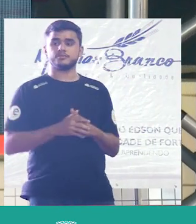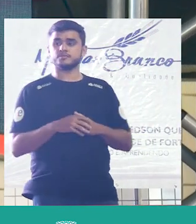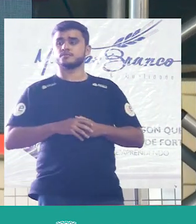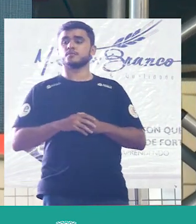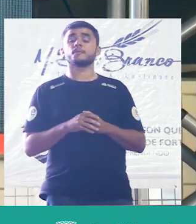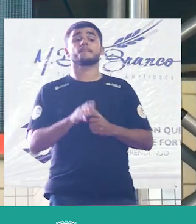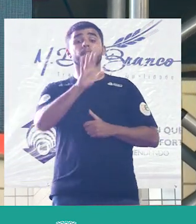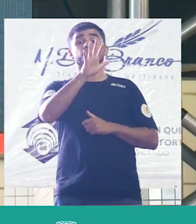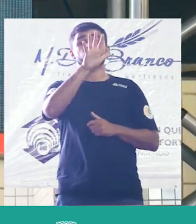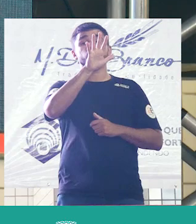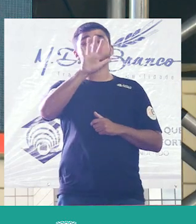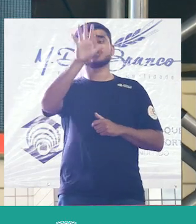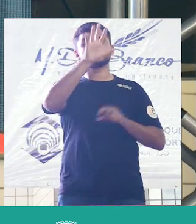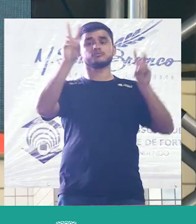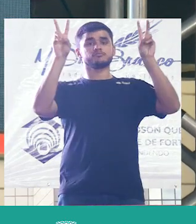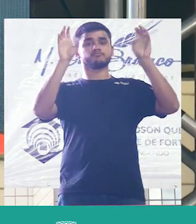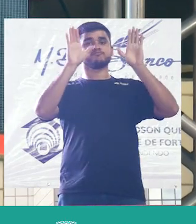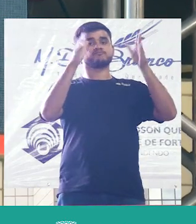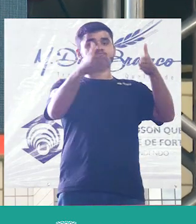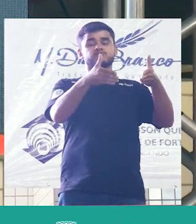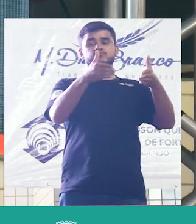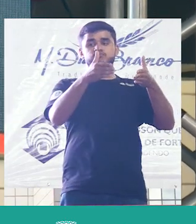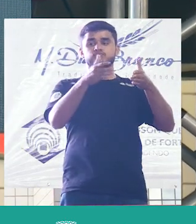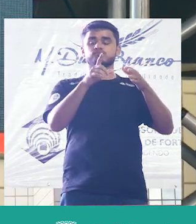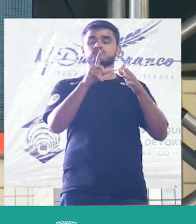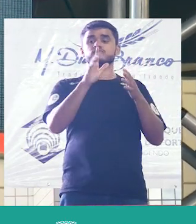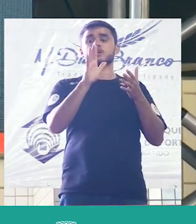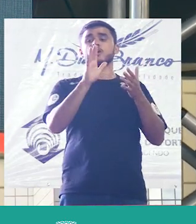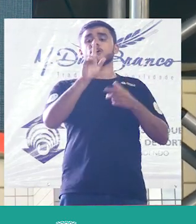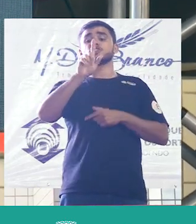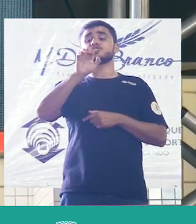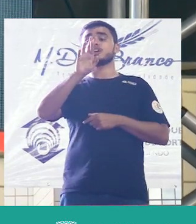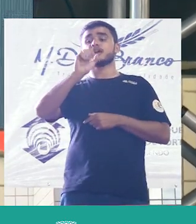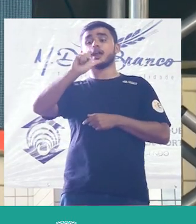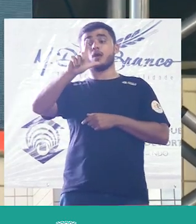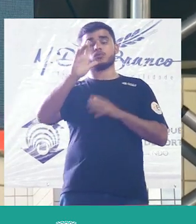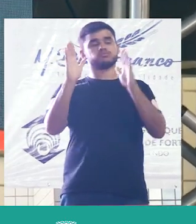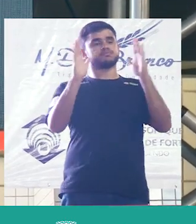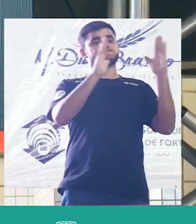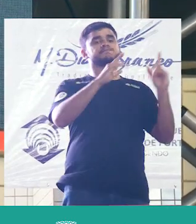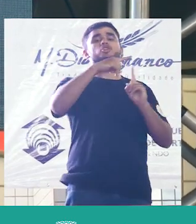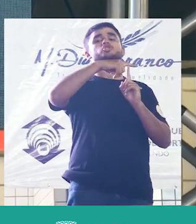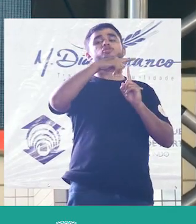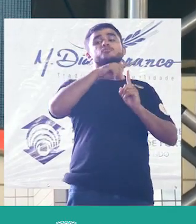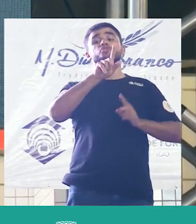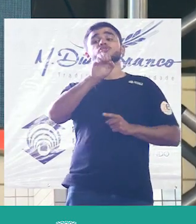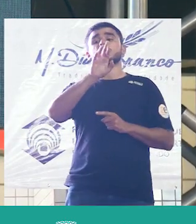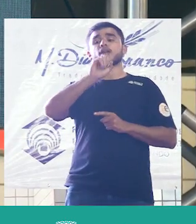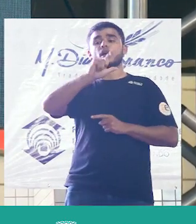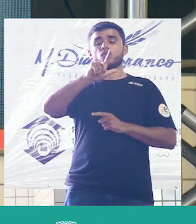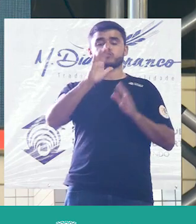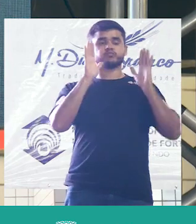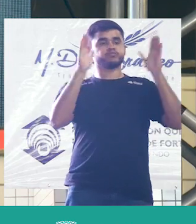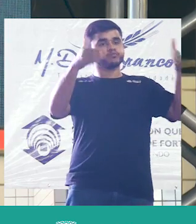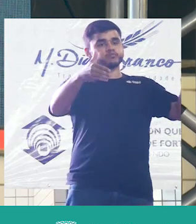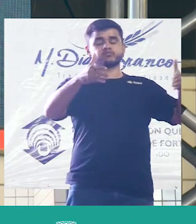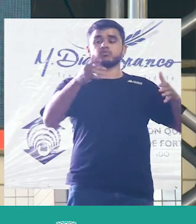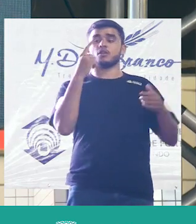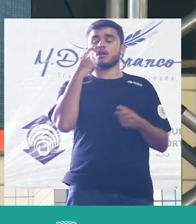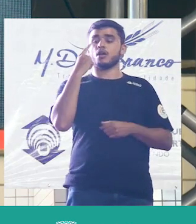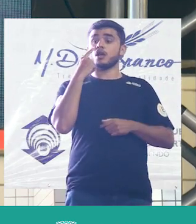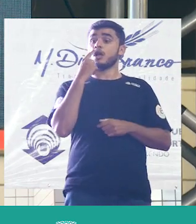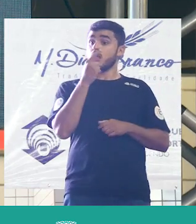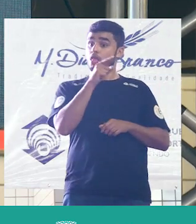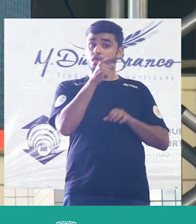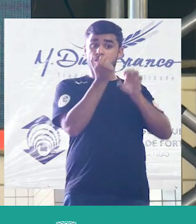casos gerais e casos particulares. O que é um caso geral? É quando a